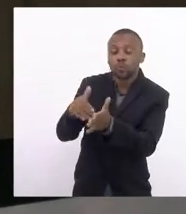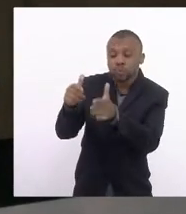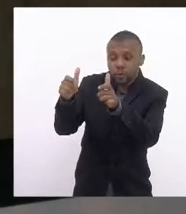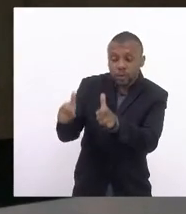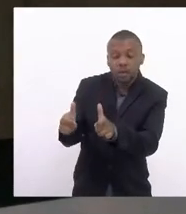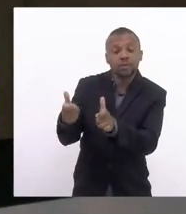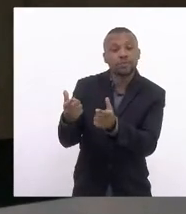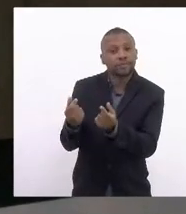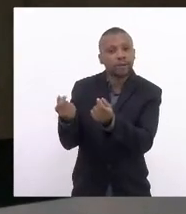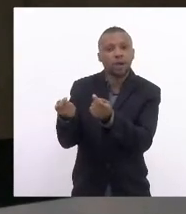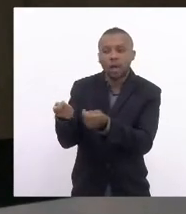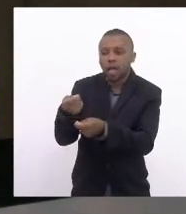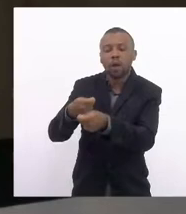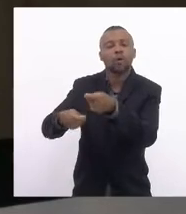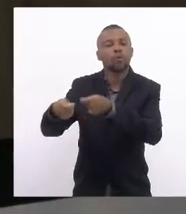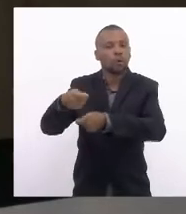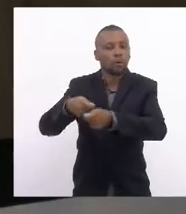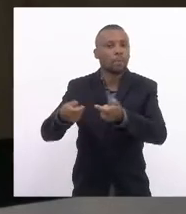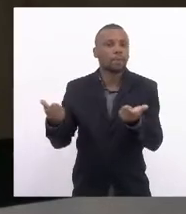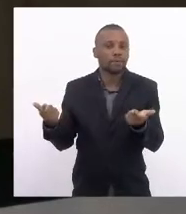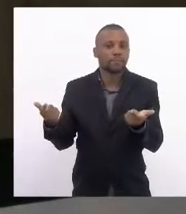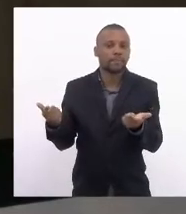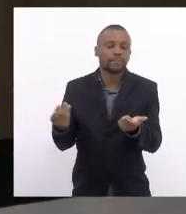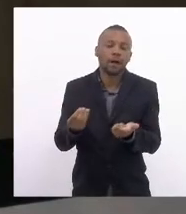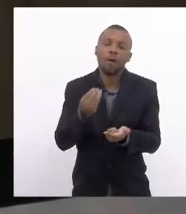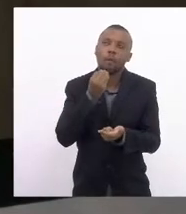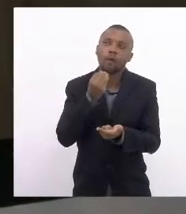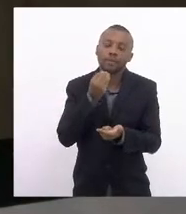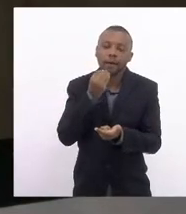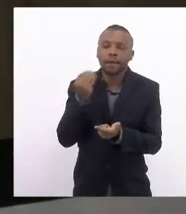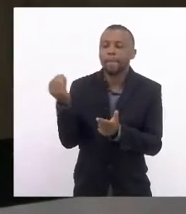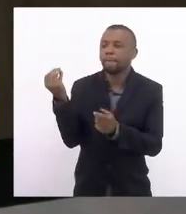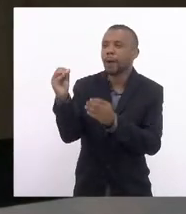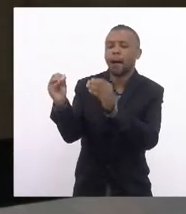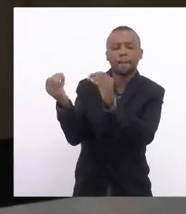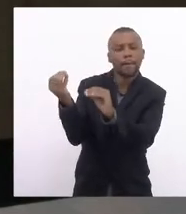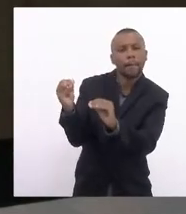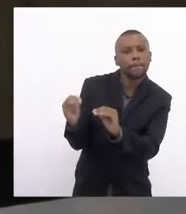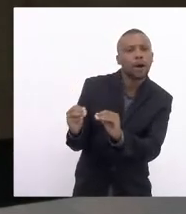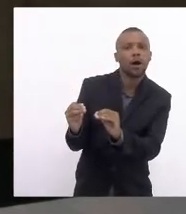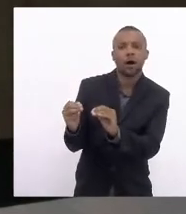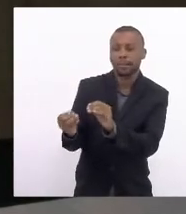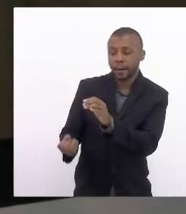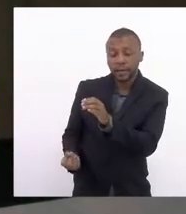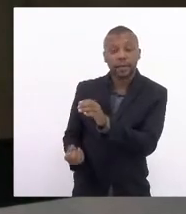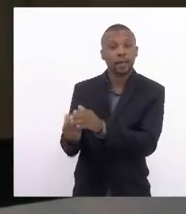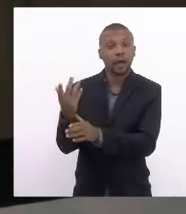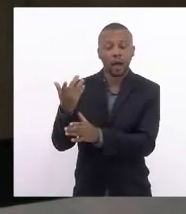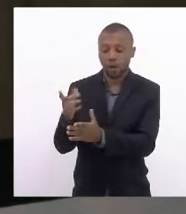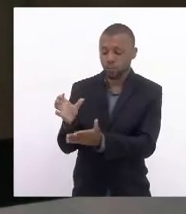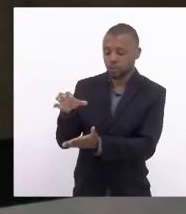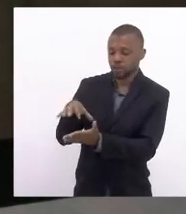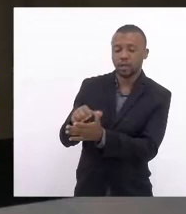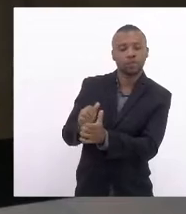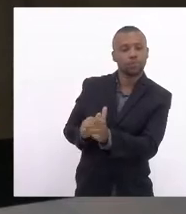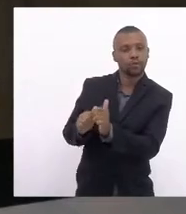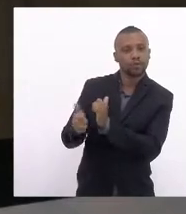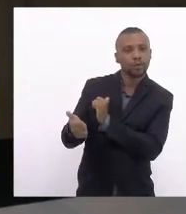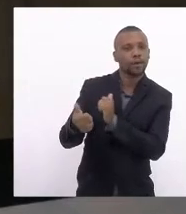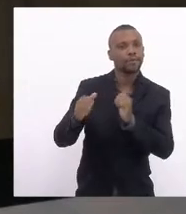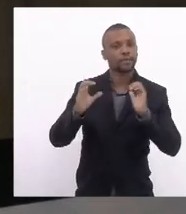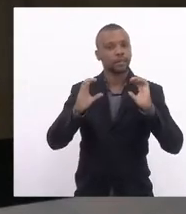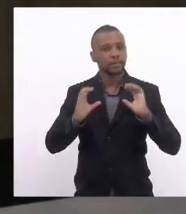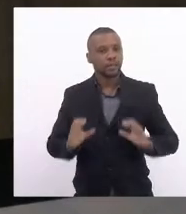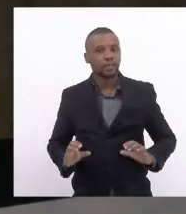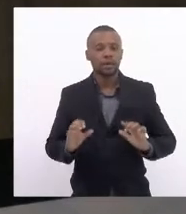valor econômico para colocar ali um centro esportivo, um centro de cidadania, um centro